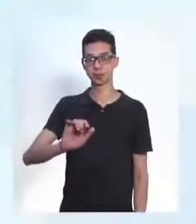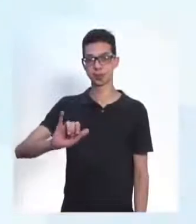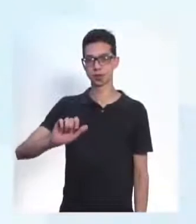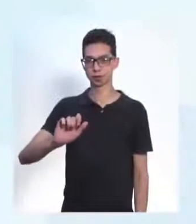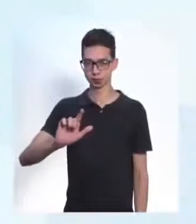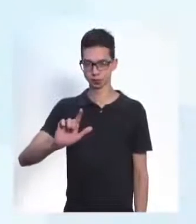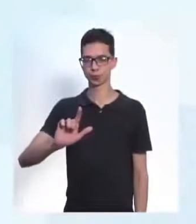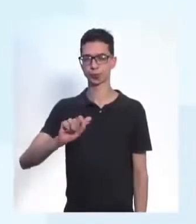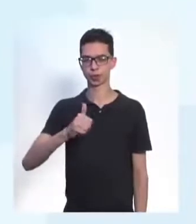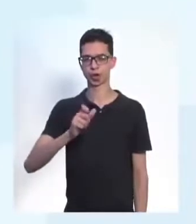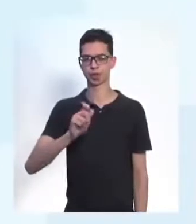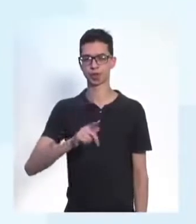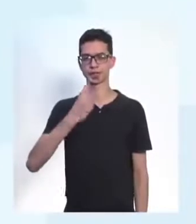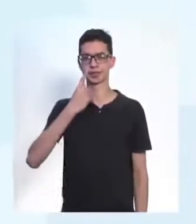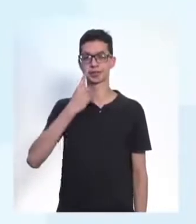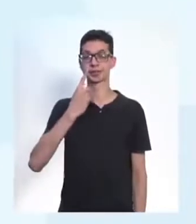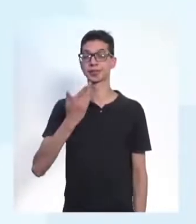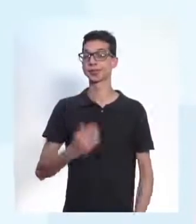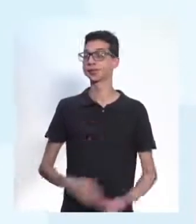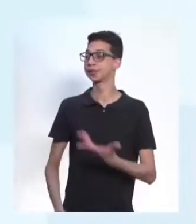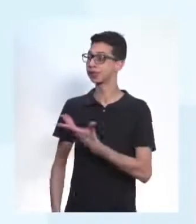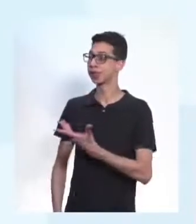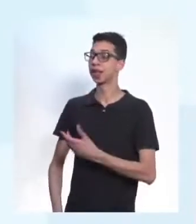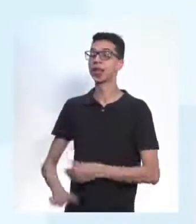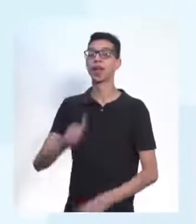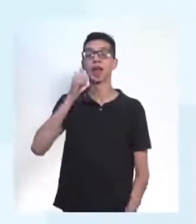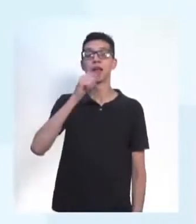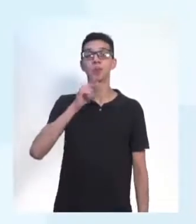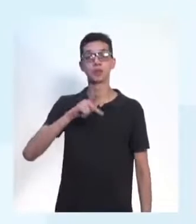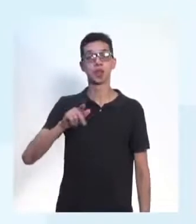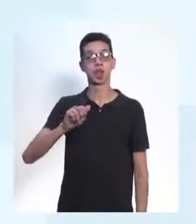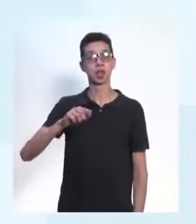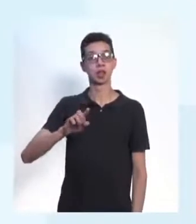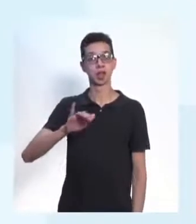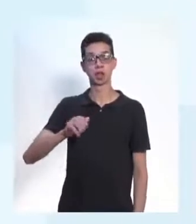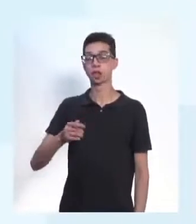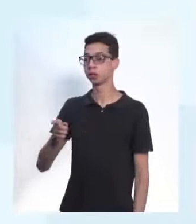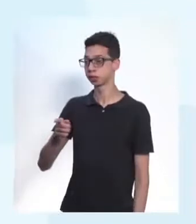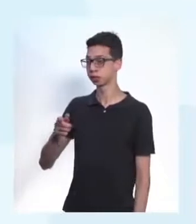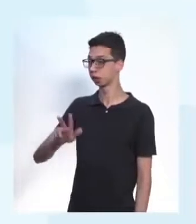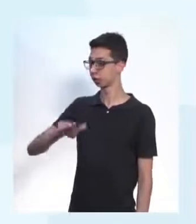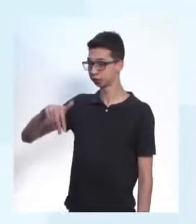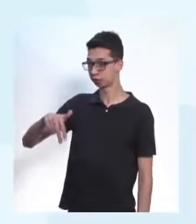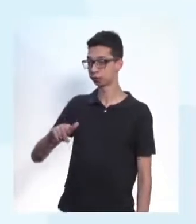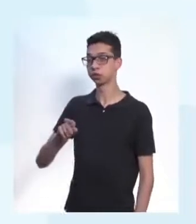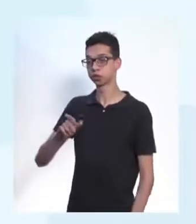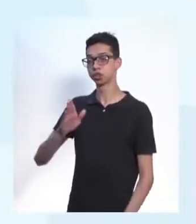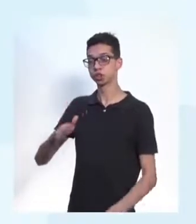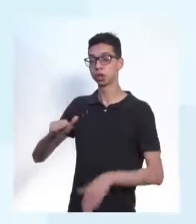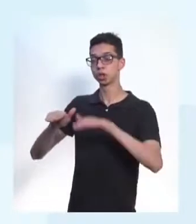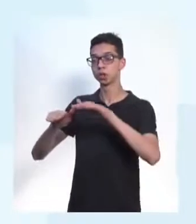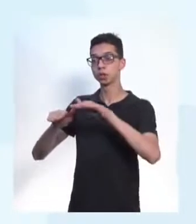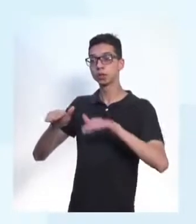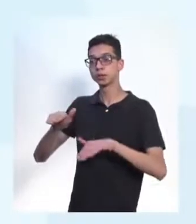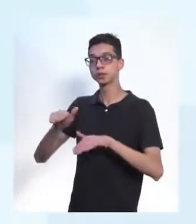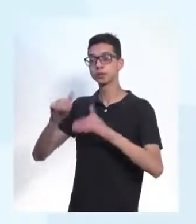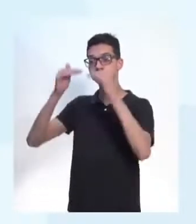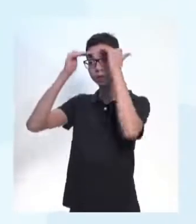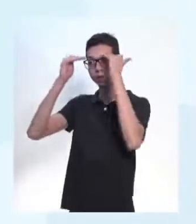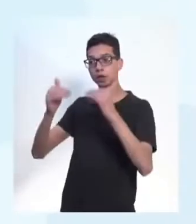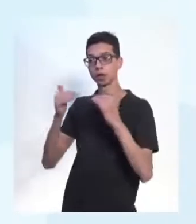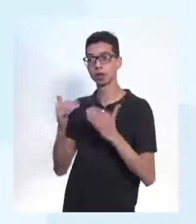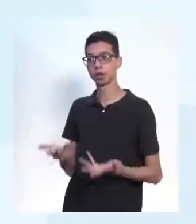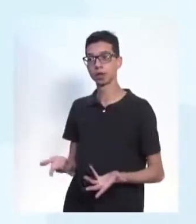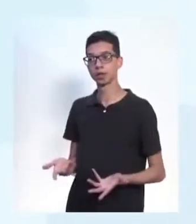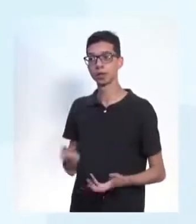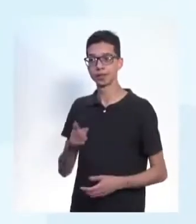já pode se levantar. Você está subordinada. Estão vendo, né? Pode. Isso aqui é subordinação. Pode. Você lembra a oração que a gente combinou?